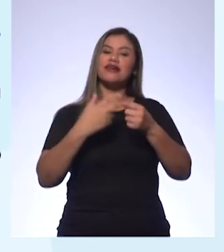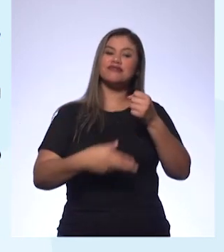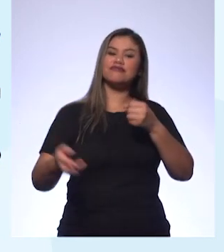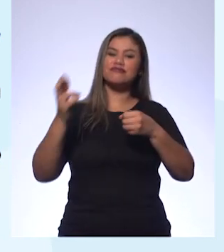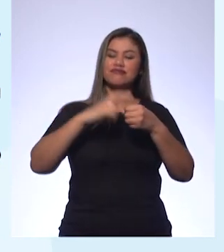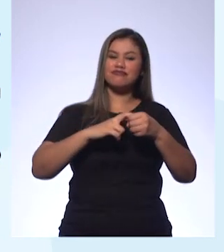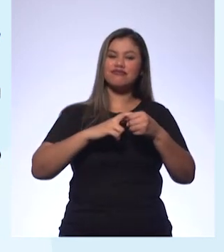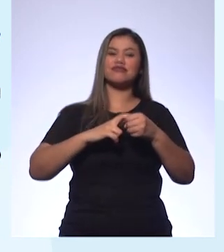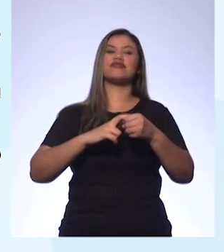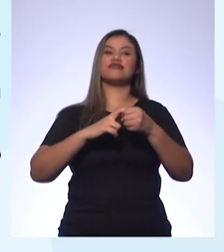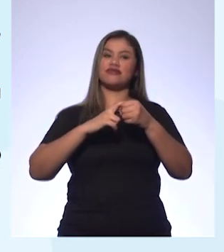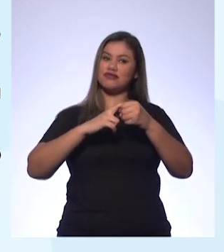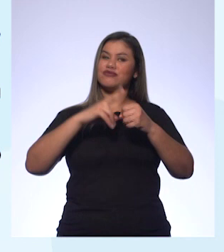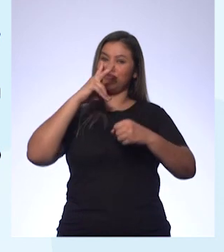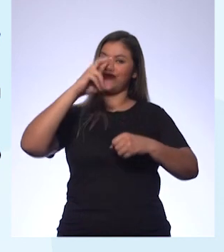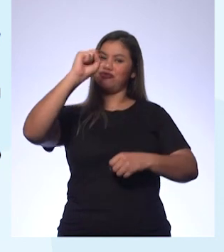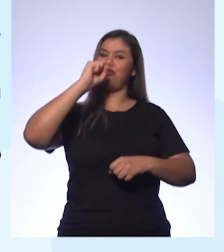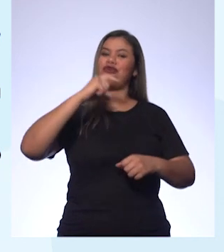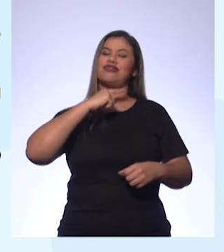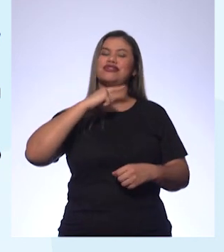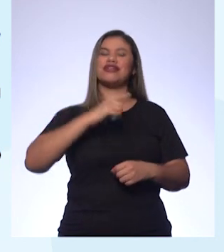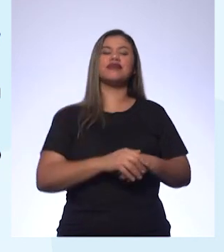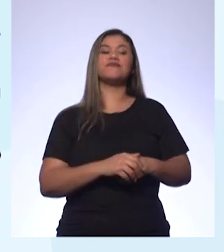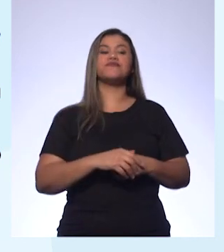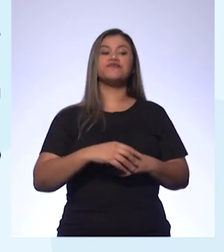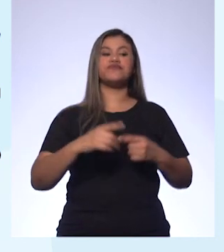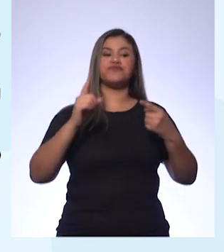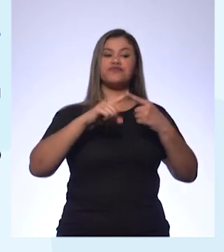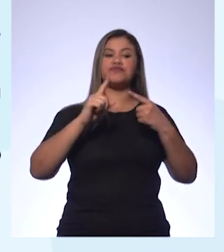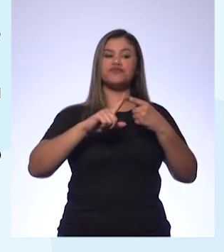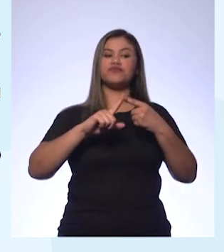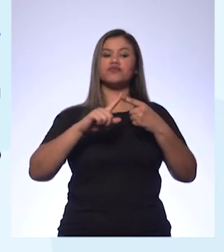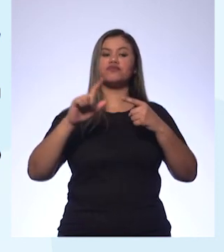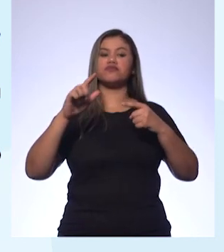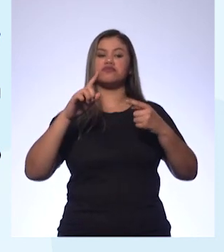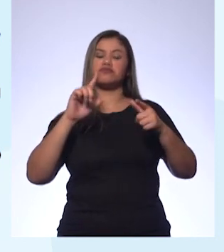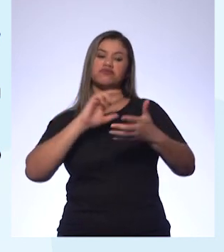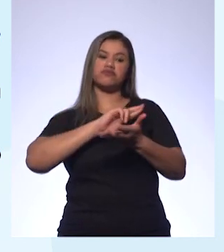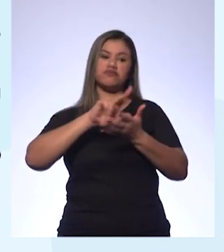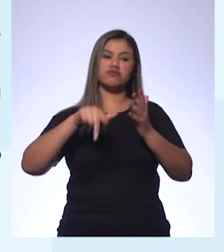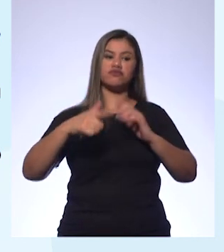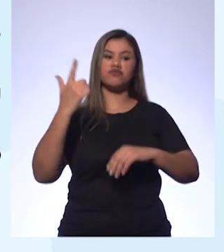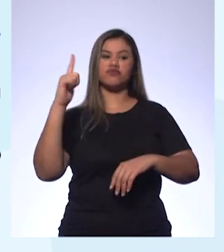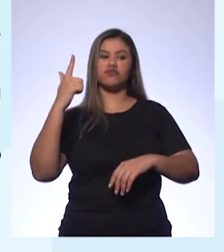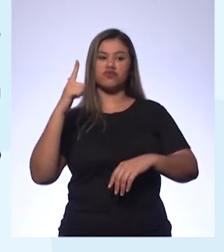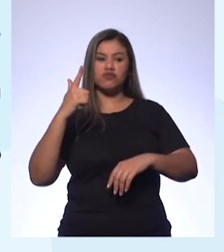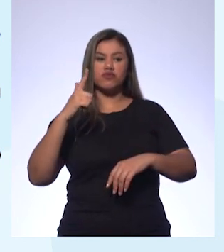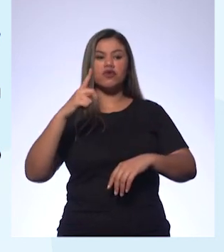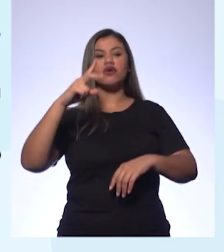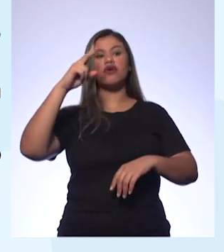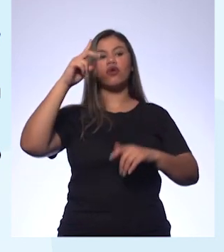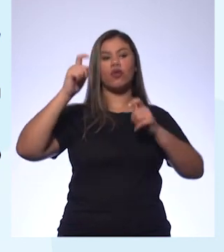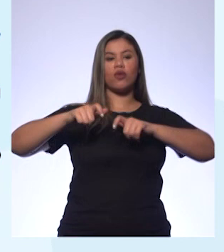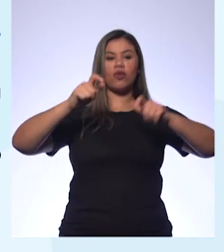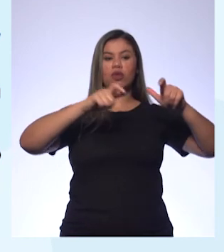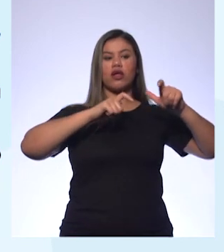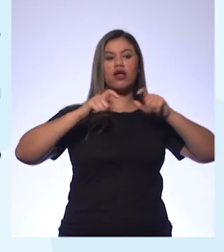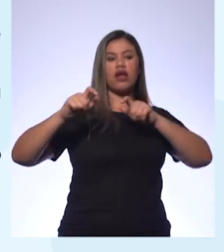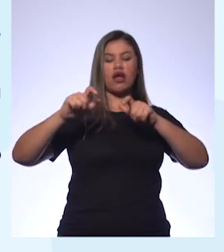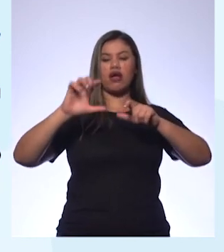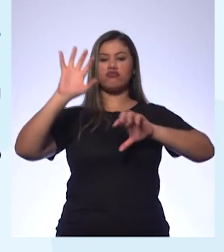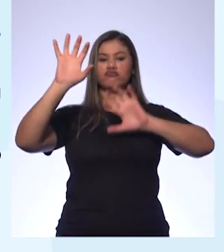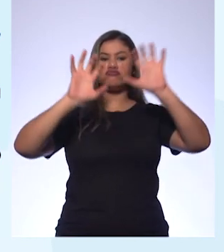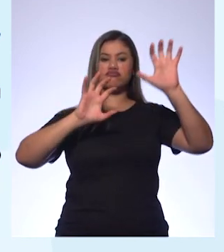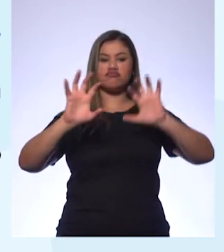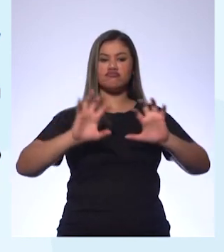sido pesada. Hein? Então, bora lá. A 1 aí, variação geográfica, local, variações entre diferentes formas de se falar, dependendo da região,